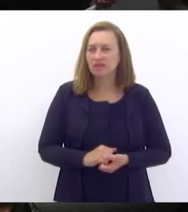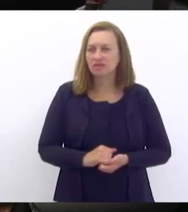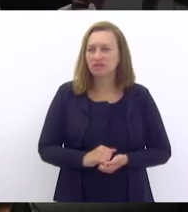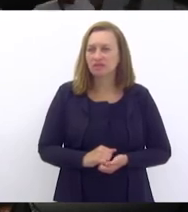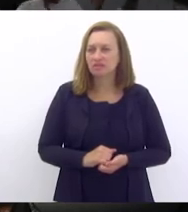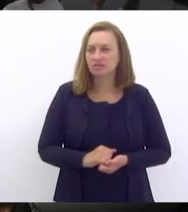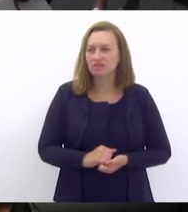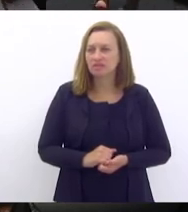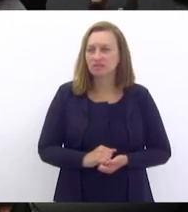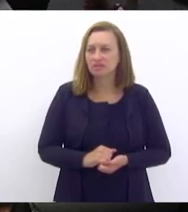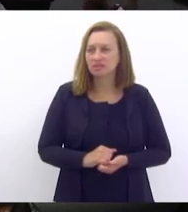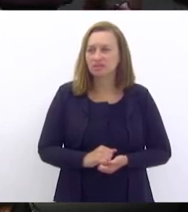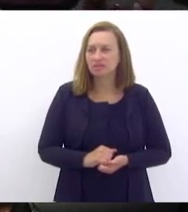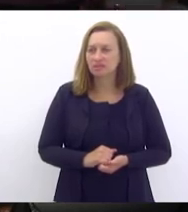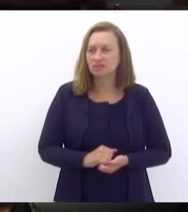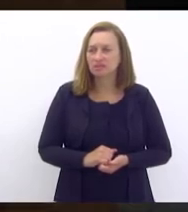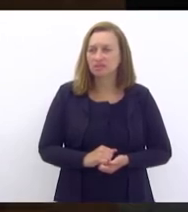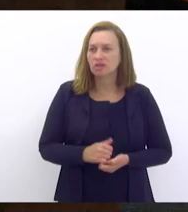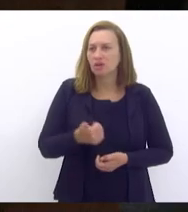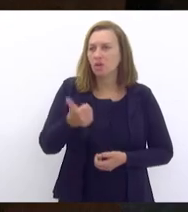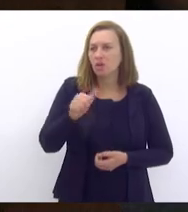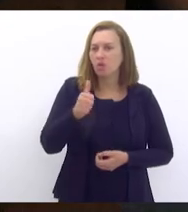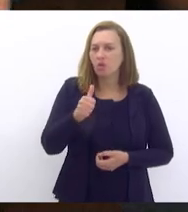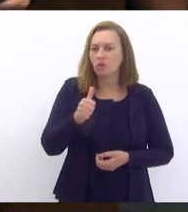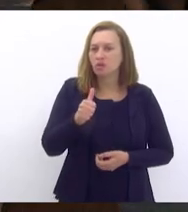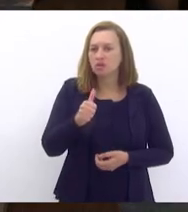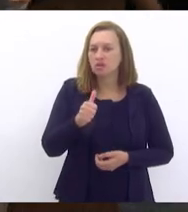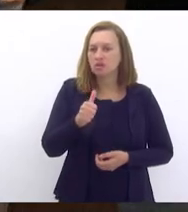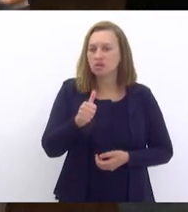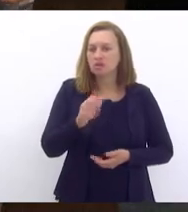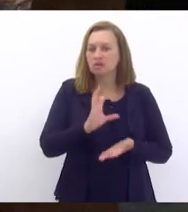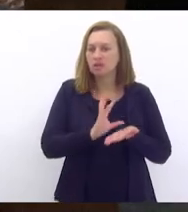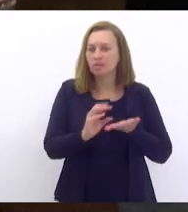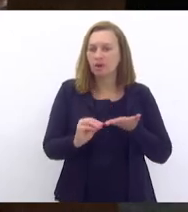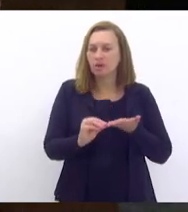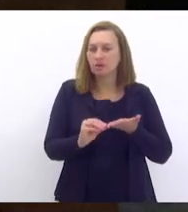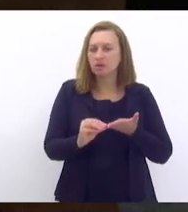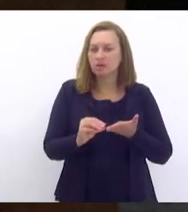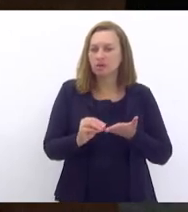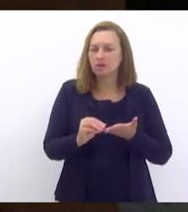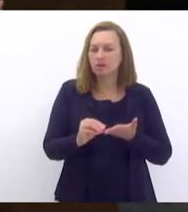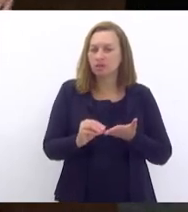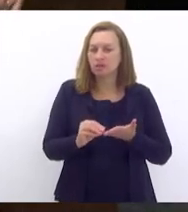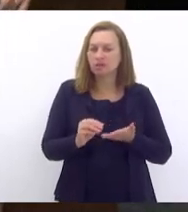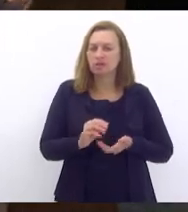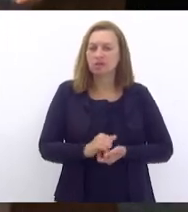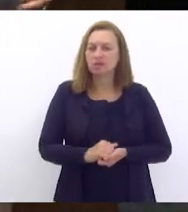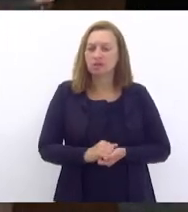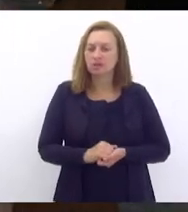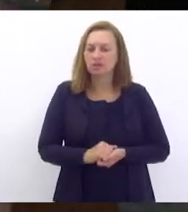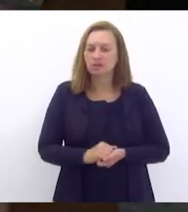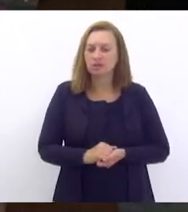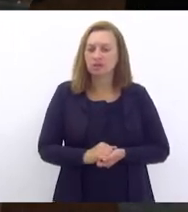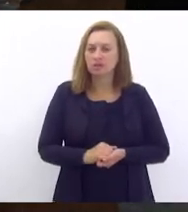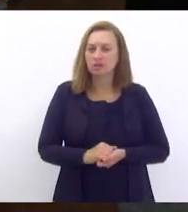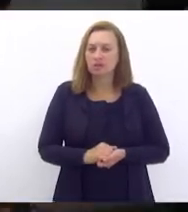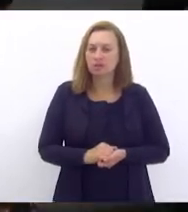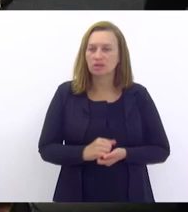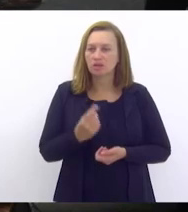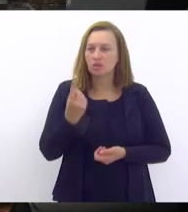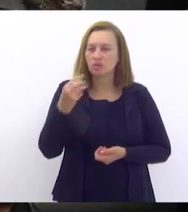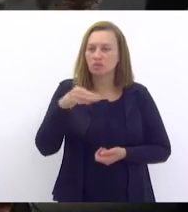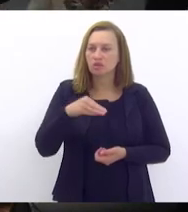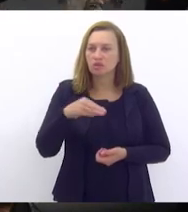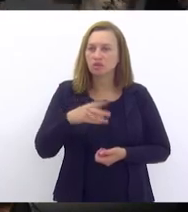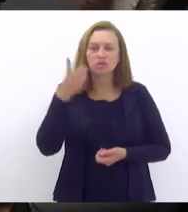954, 23. Ele passou a ser o 11 da pauta. Ele era o 13 da pauta. Ele agora ele é o 11. Só um minuto,